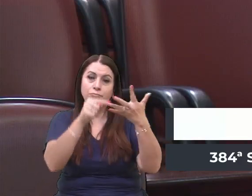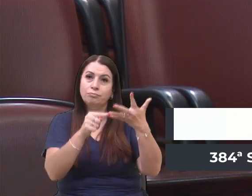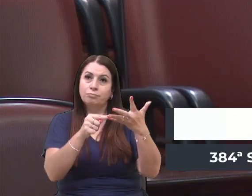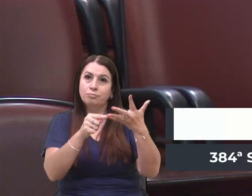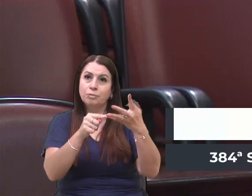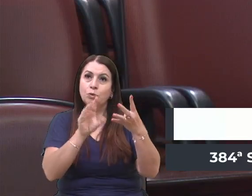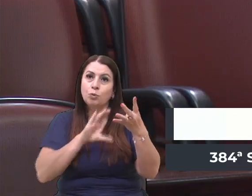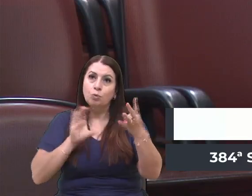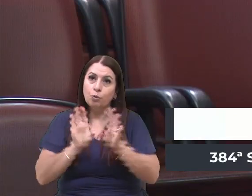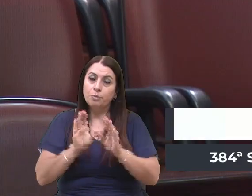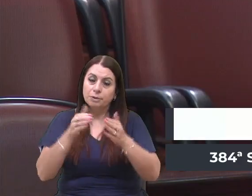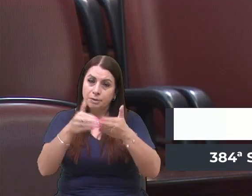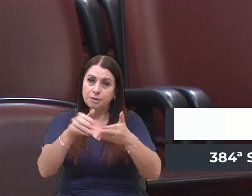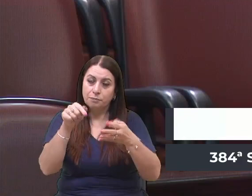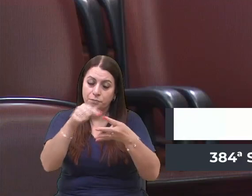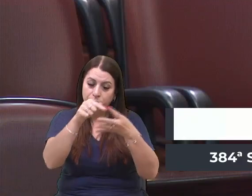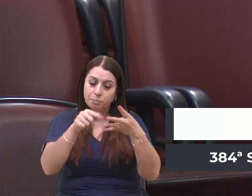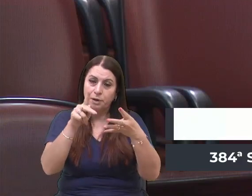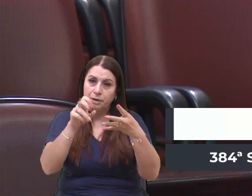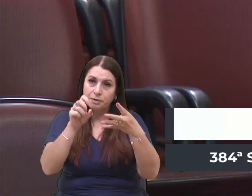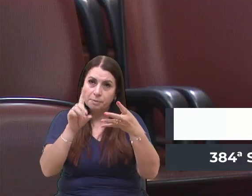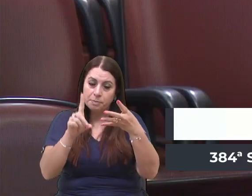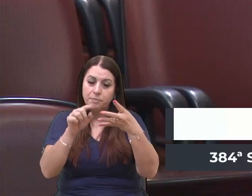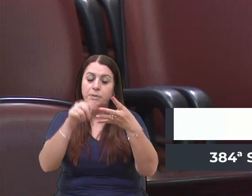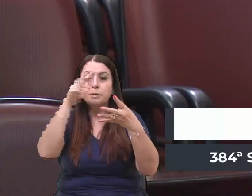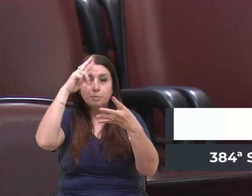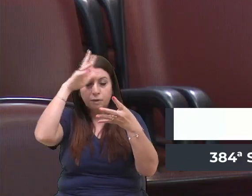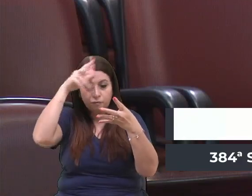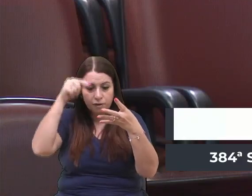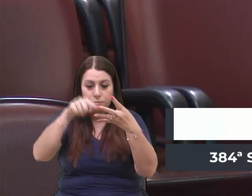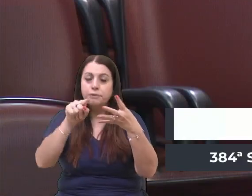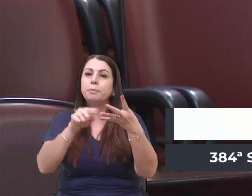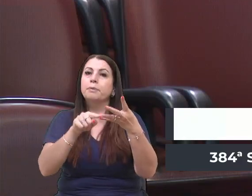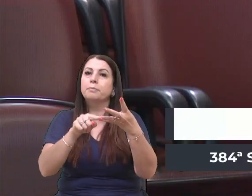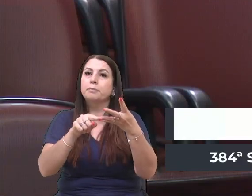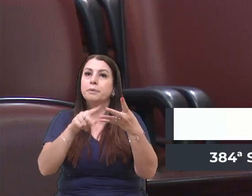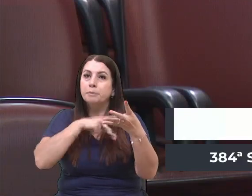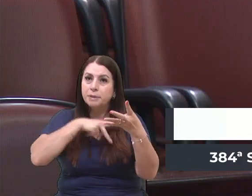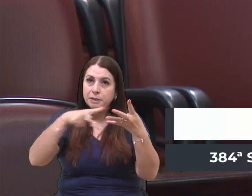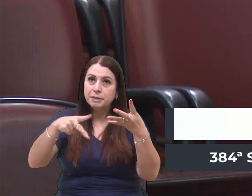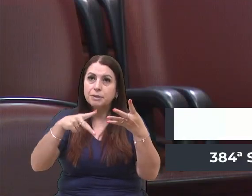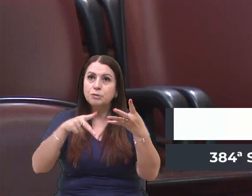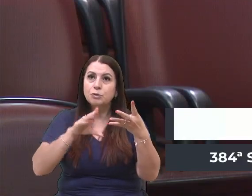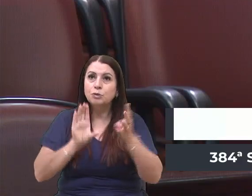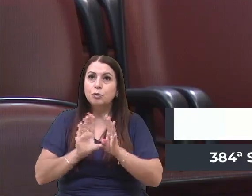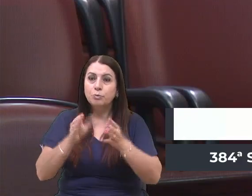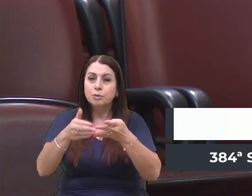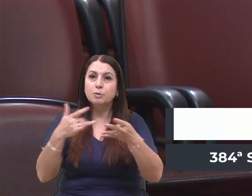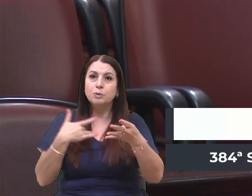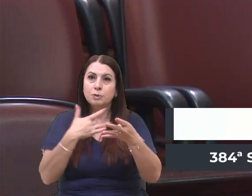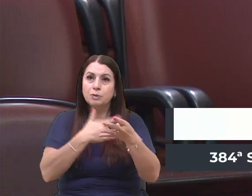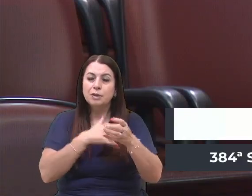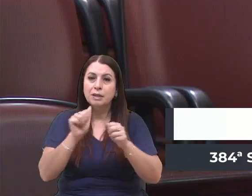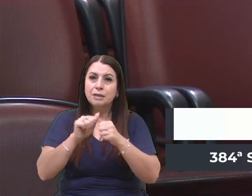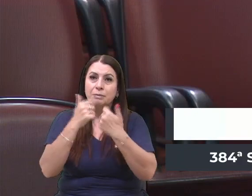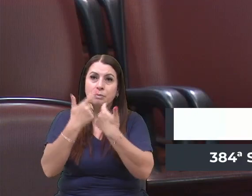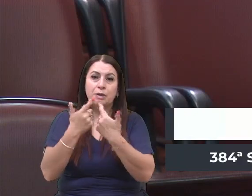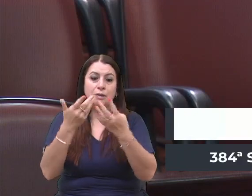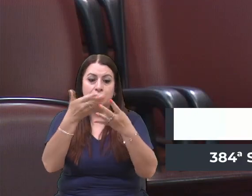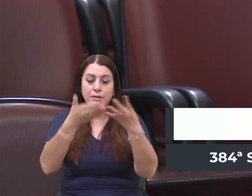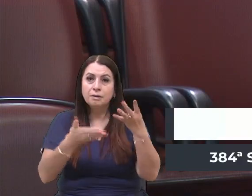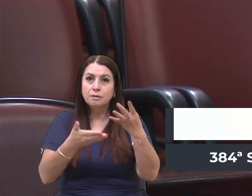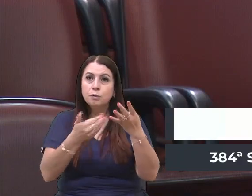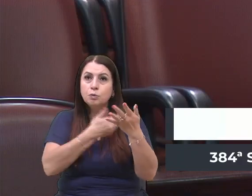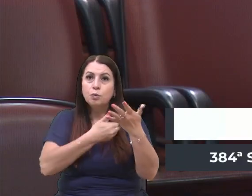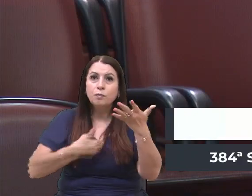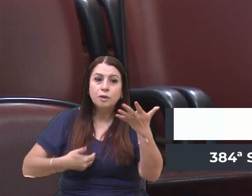Saúde da Câmara de Vereadores, PSDB. Prefeito, PSDB. Presidente da Comissão de Saúde da Assembleia, PSDB. E governador